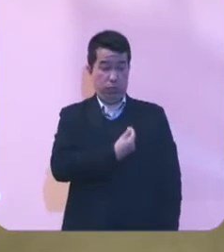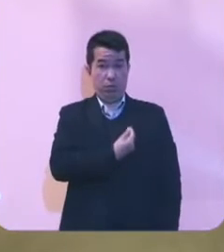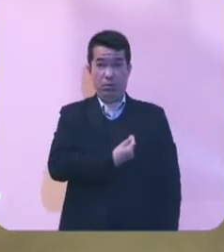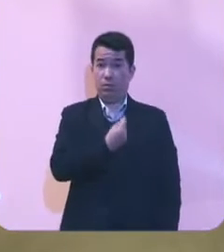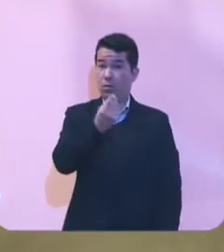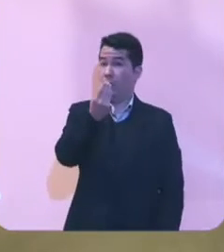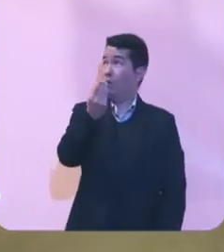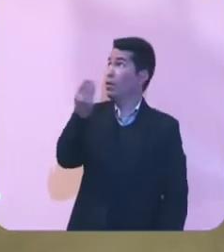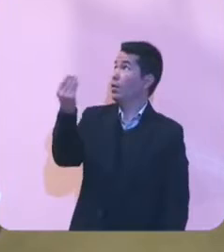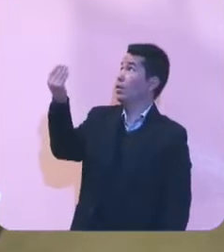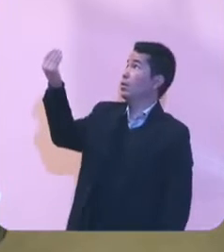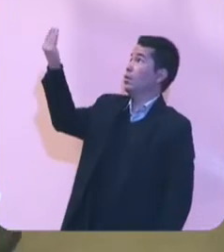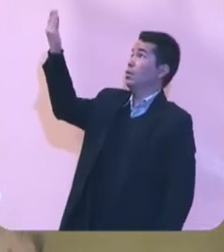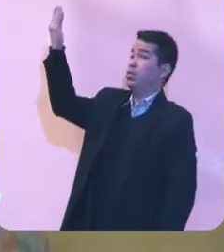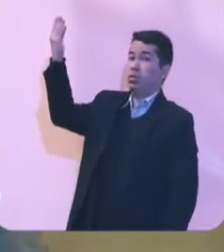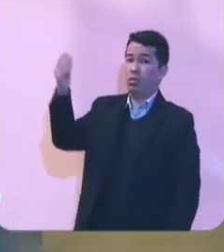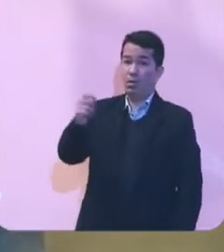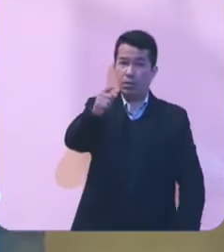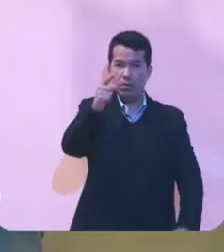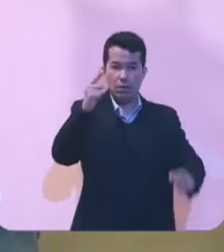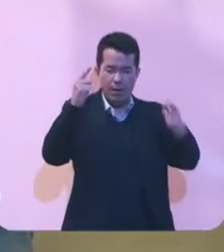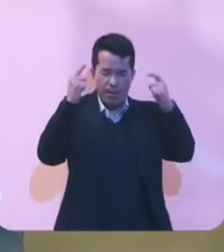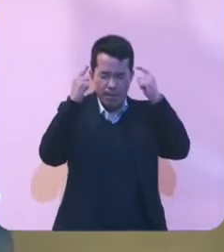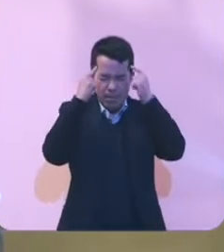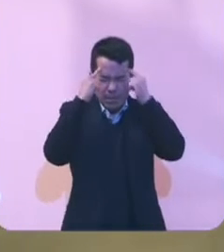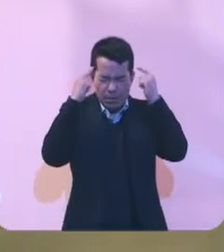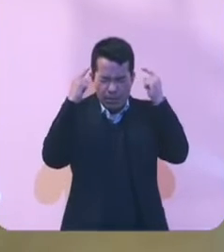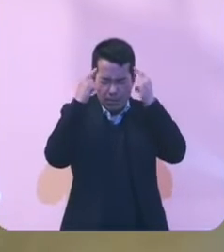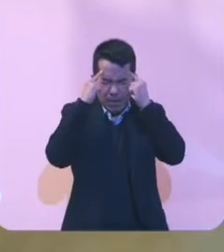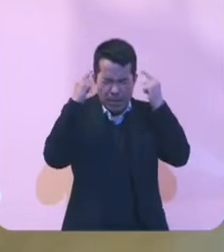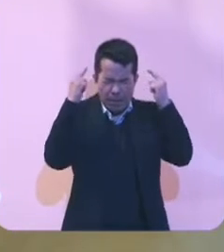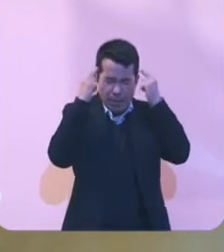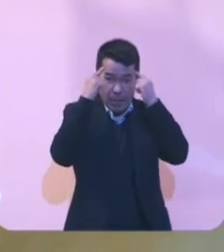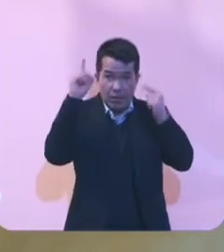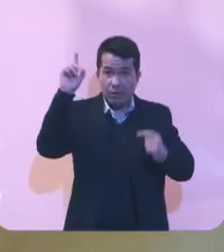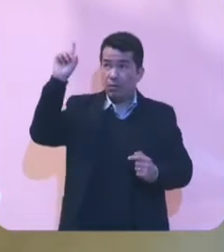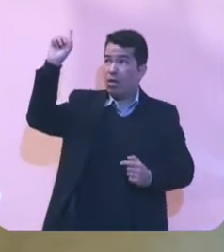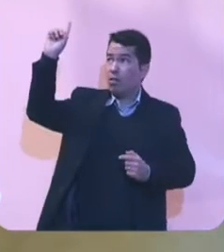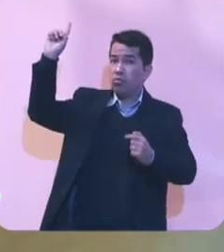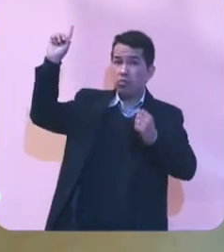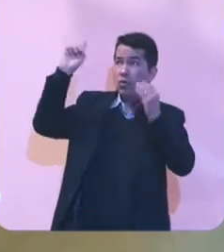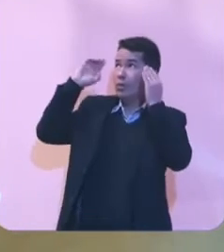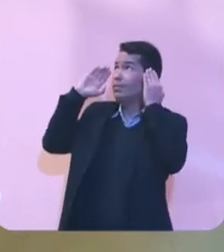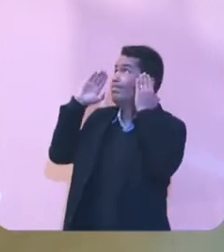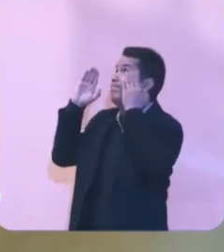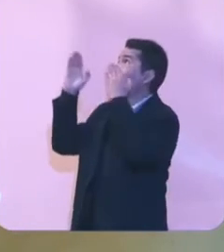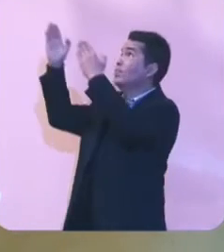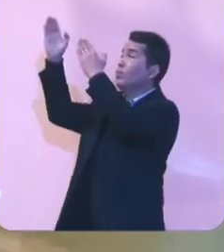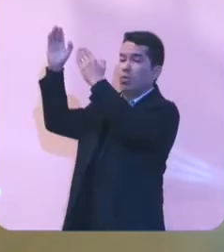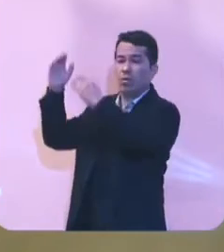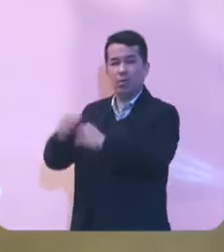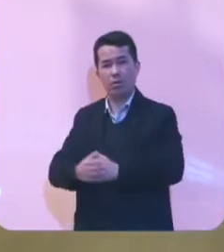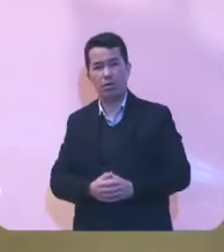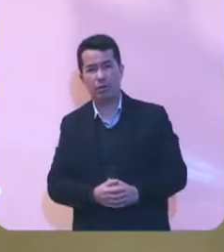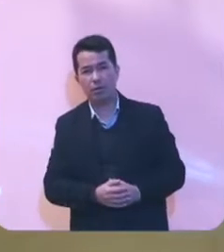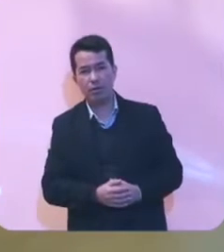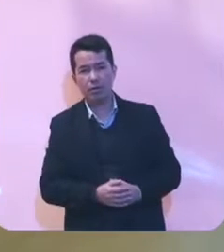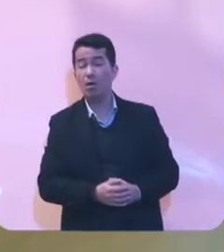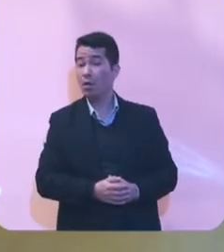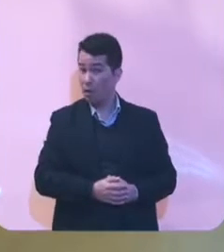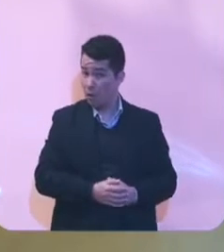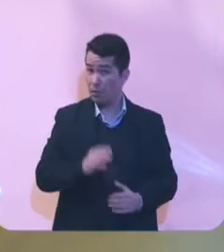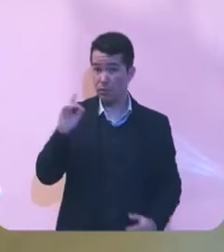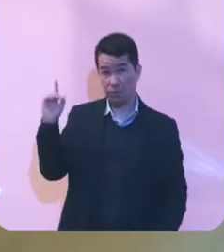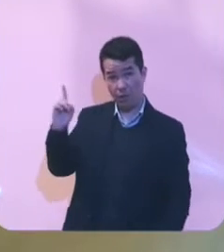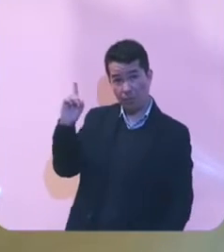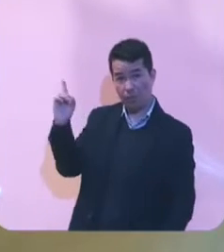teu coração estiver focado no reino dEle. E é isso que Davi estava dizendo: nós sabemos que a vitória procede do